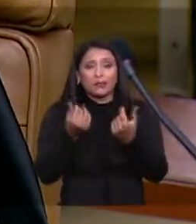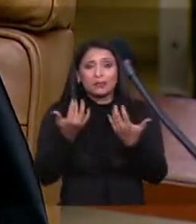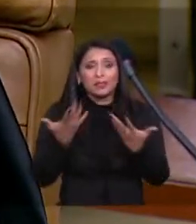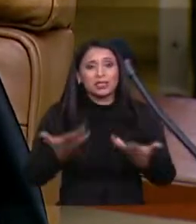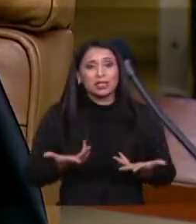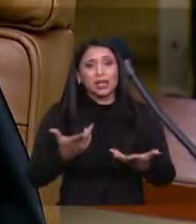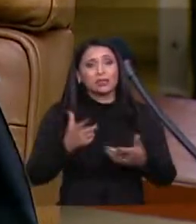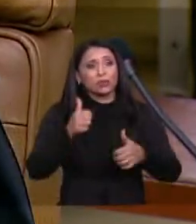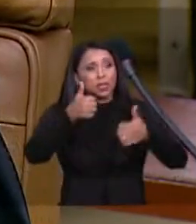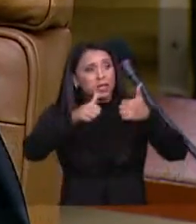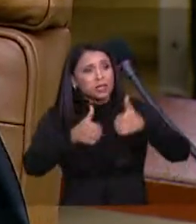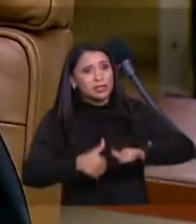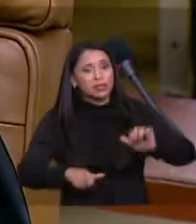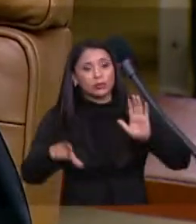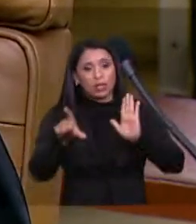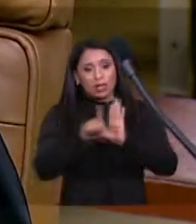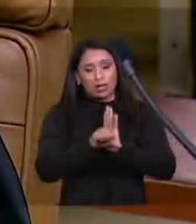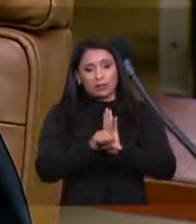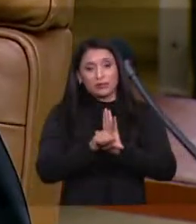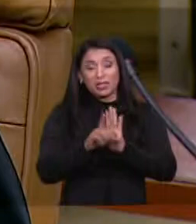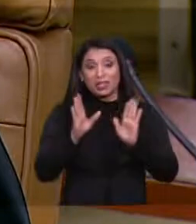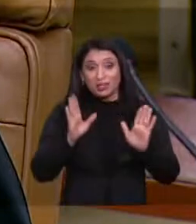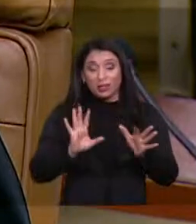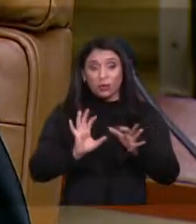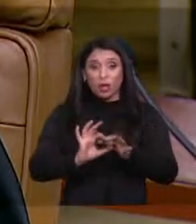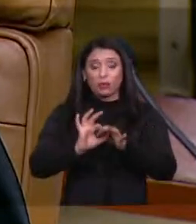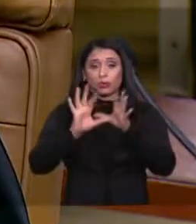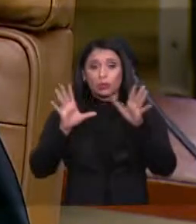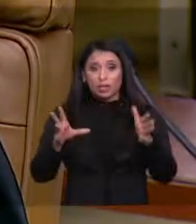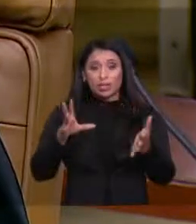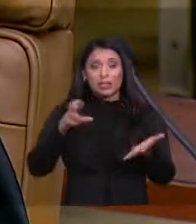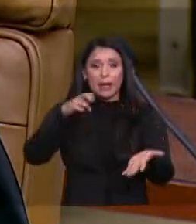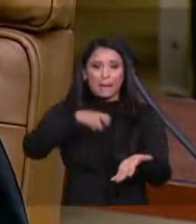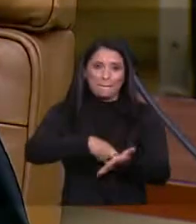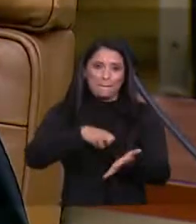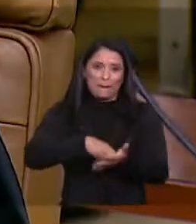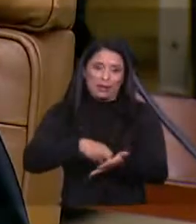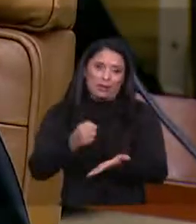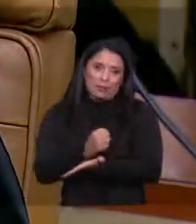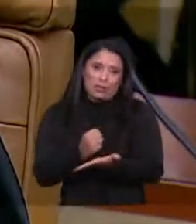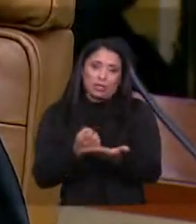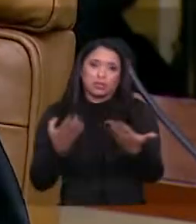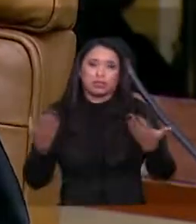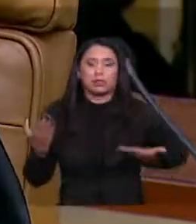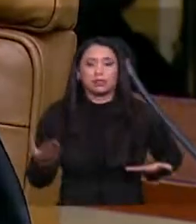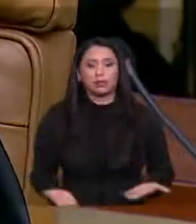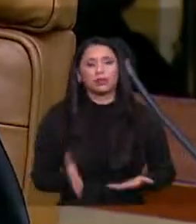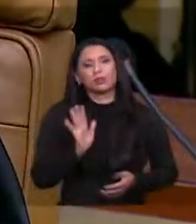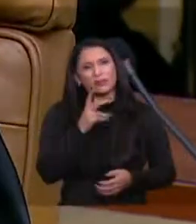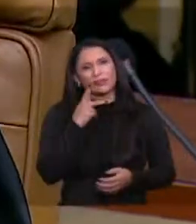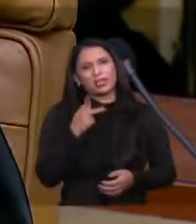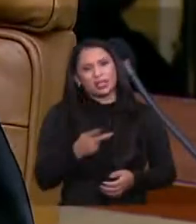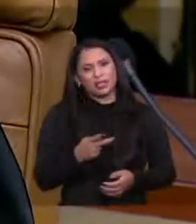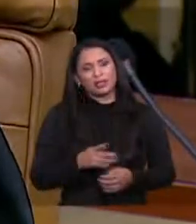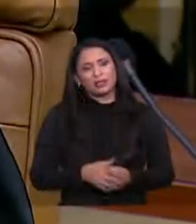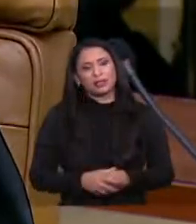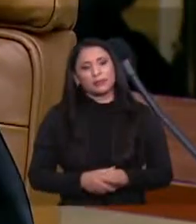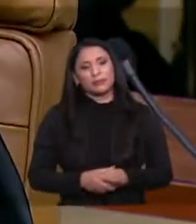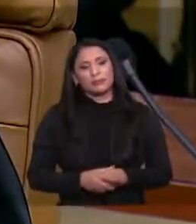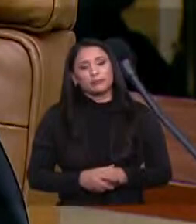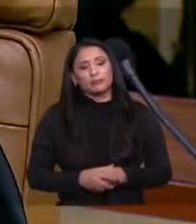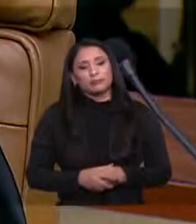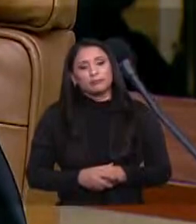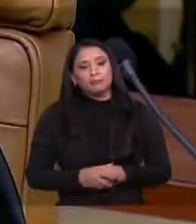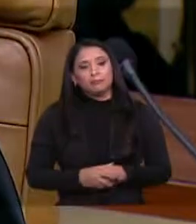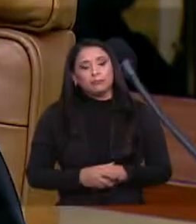por tal razão autoriza exasperação da pena base por isso como mencionei a